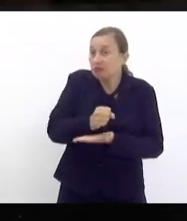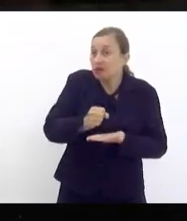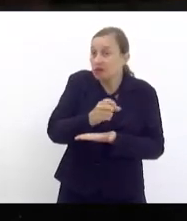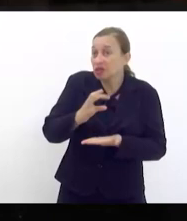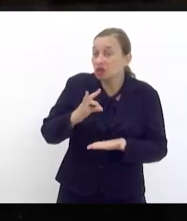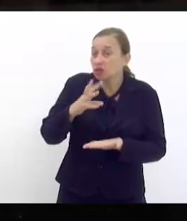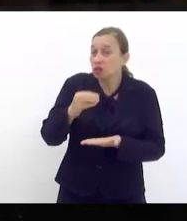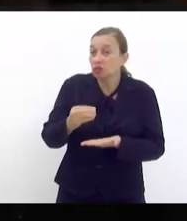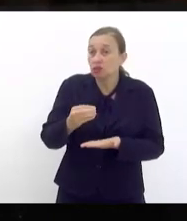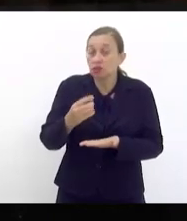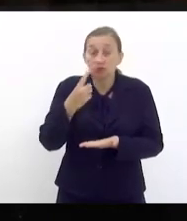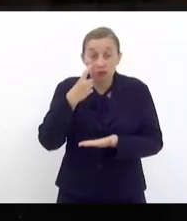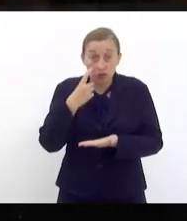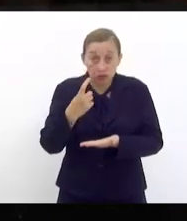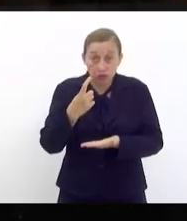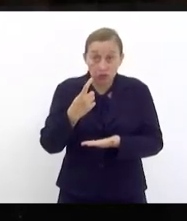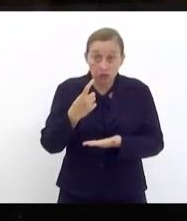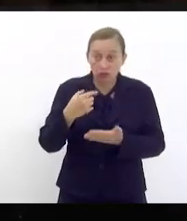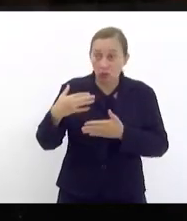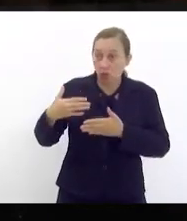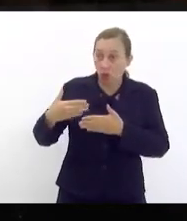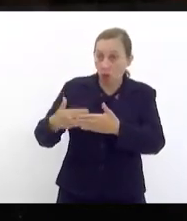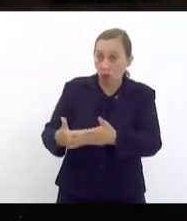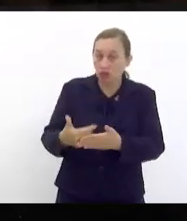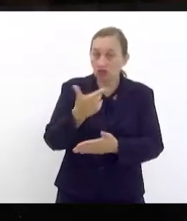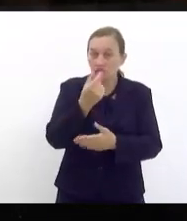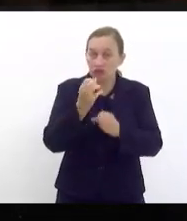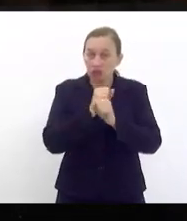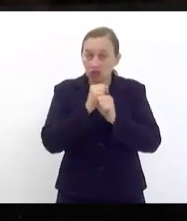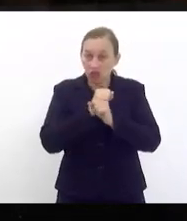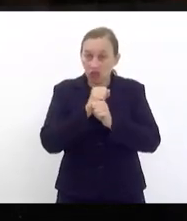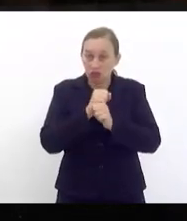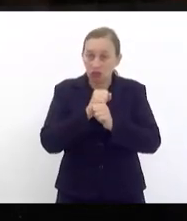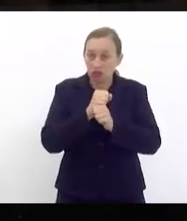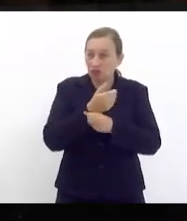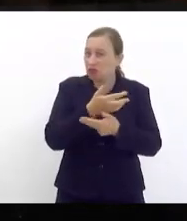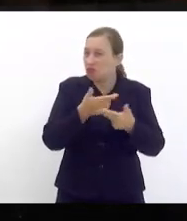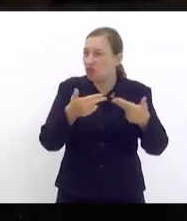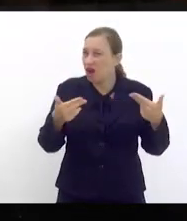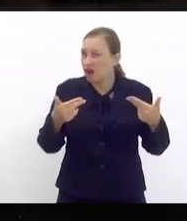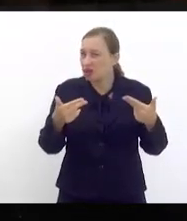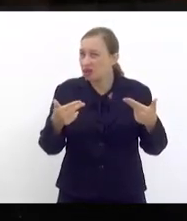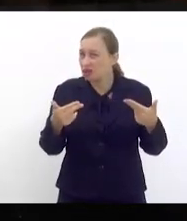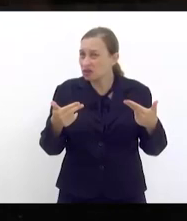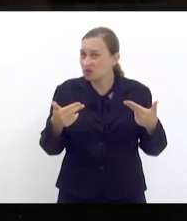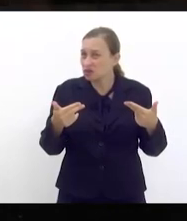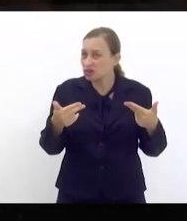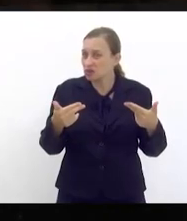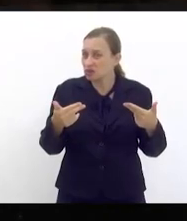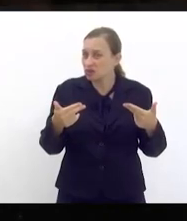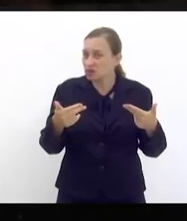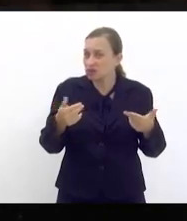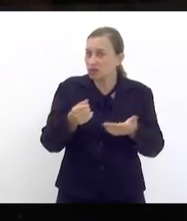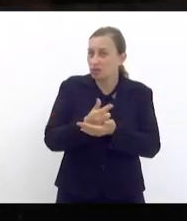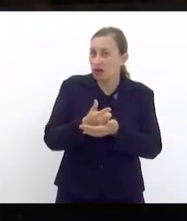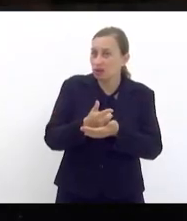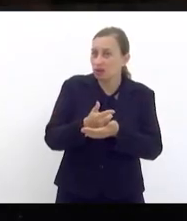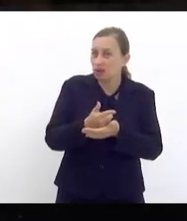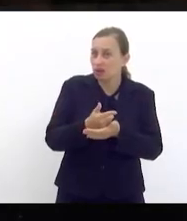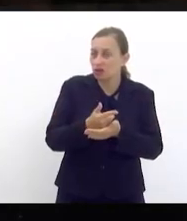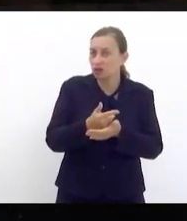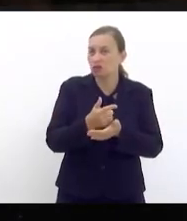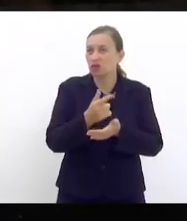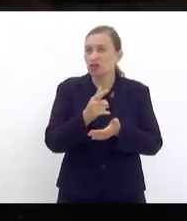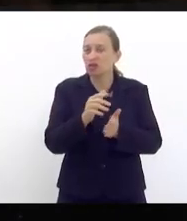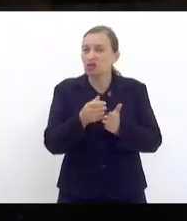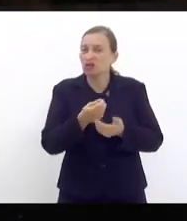nós concedemos sucessivamente, ao longo de 20 anos e até mais, uma série de isenções fiscais, renúncias